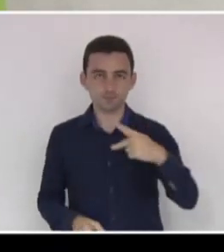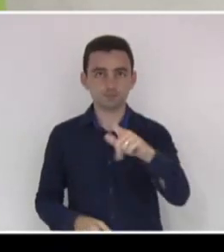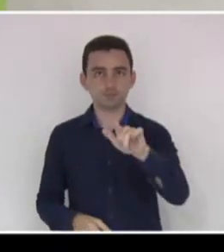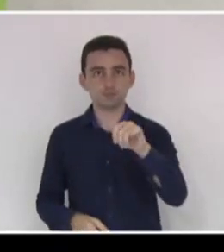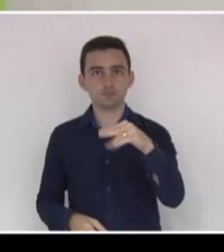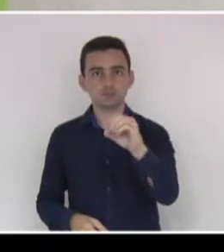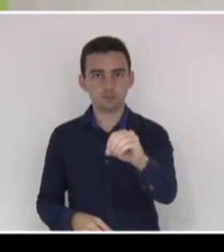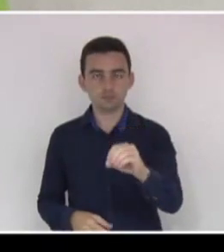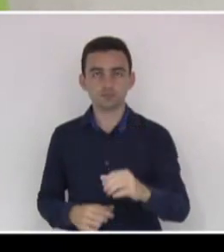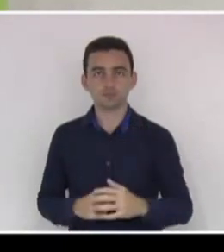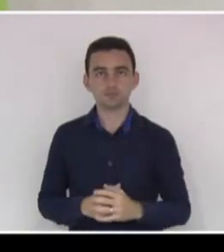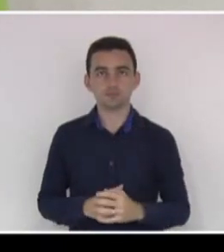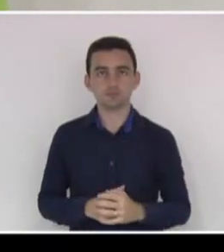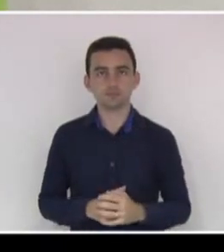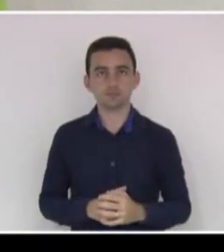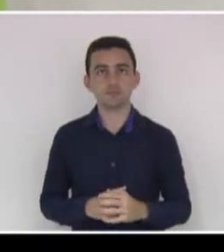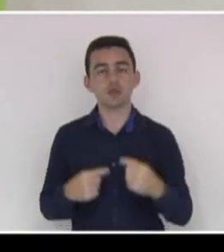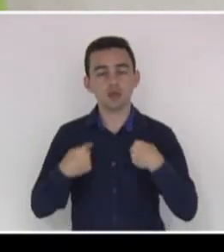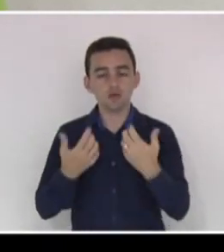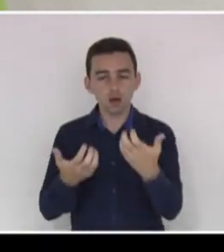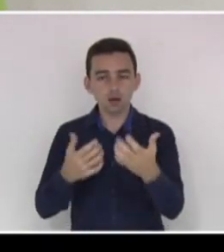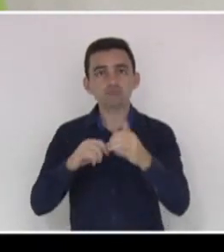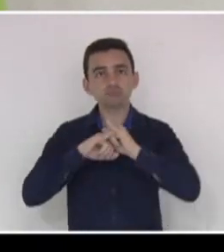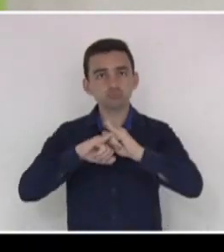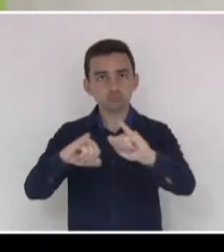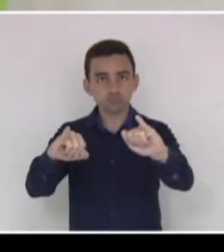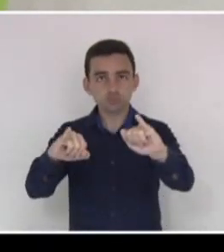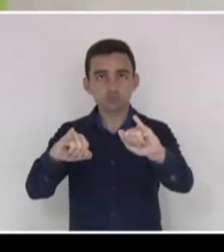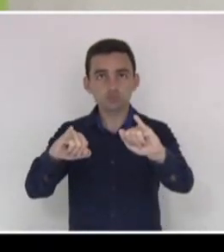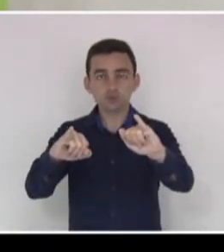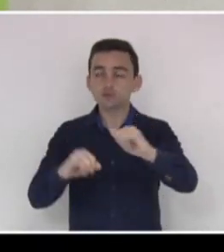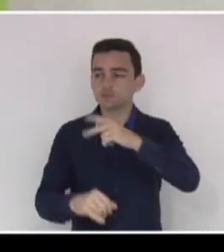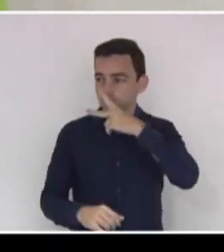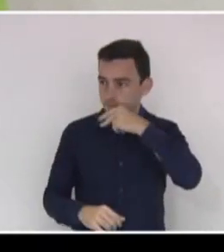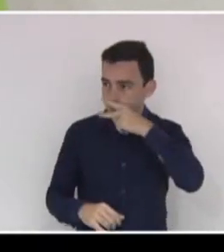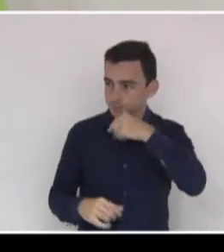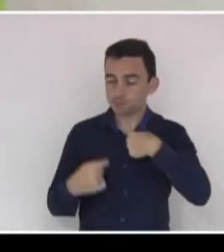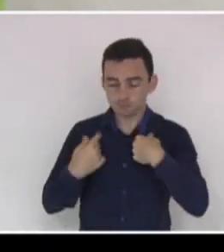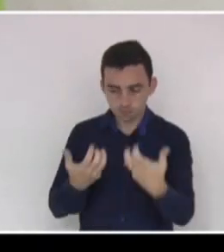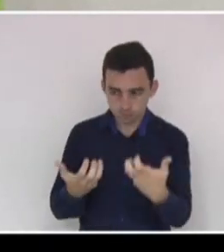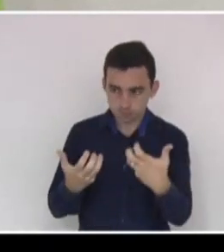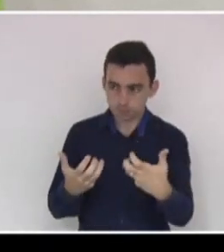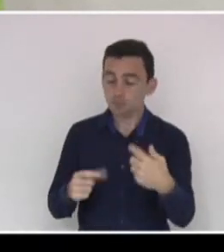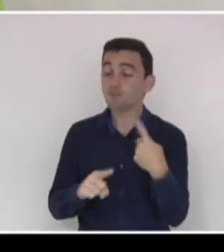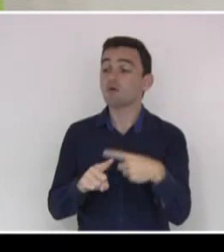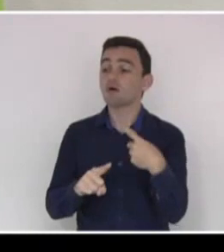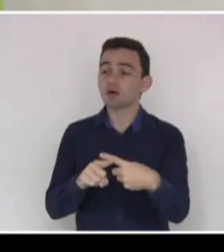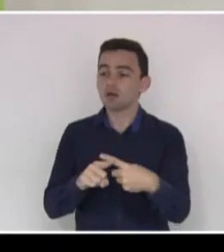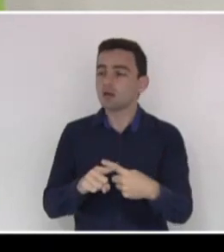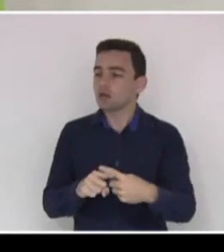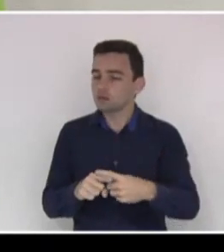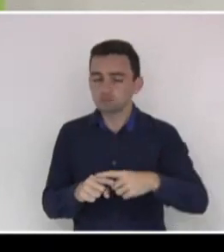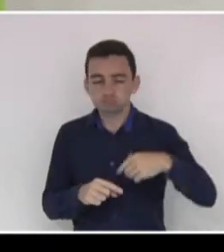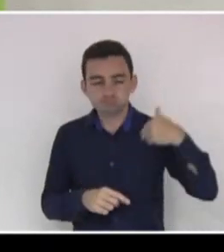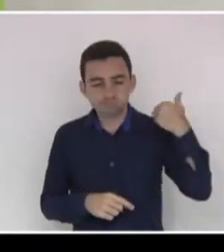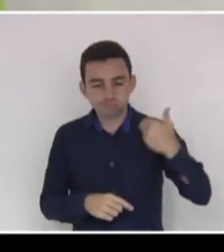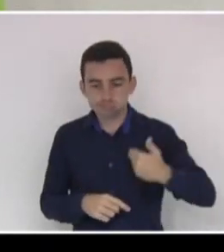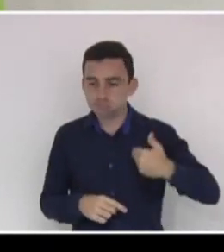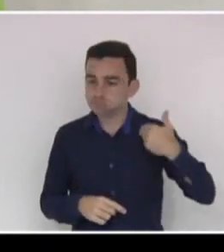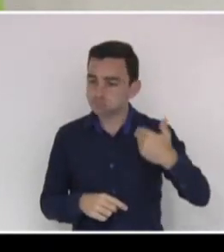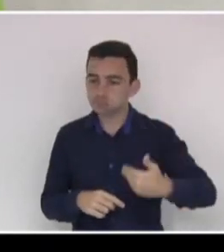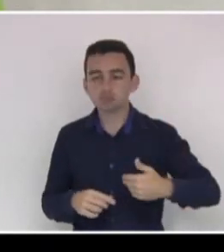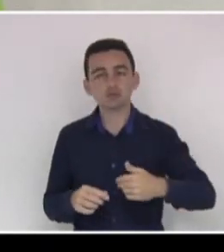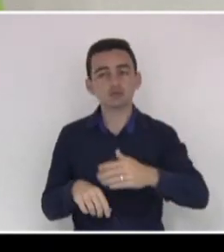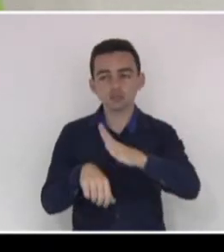quero fazer esse pronunciamento, deputado Kennedy, porque constantemente nós somos